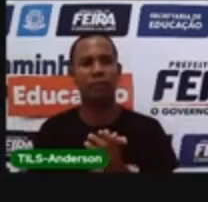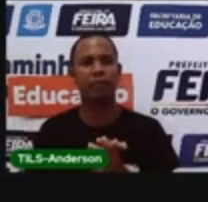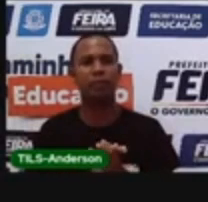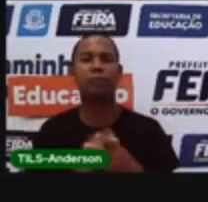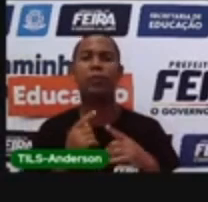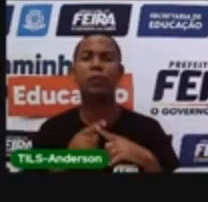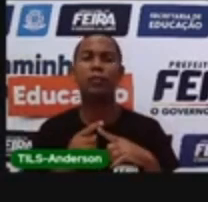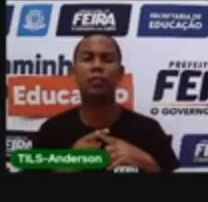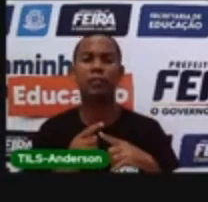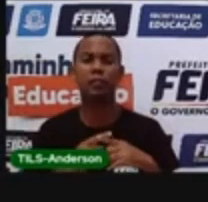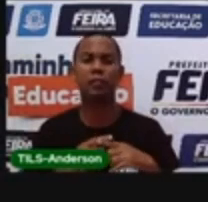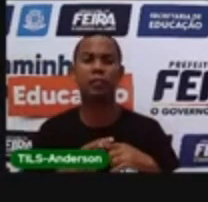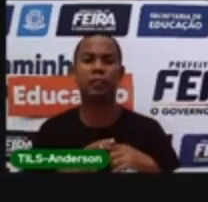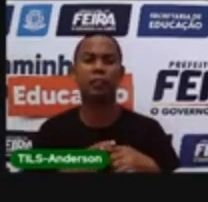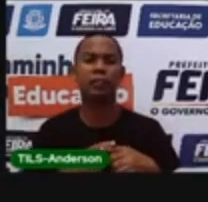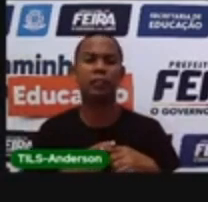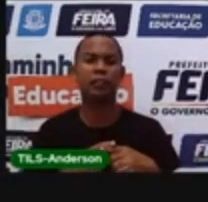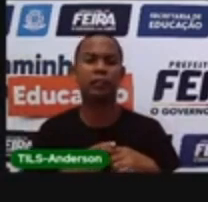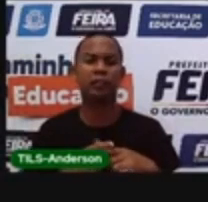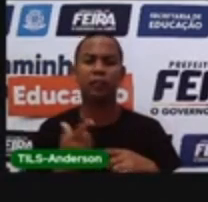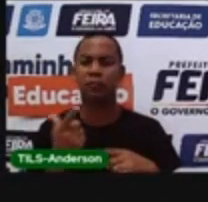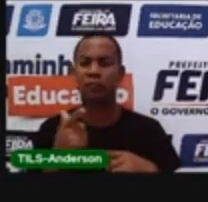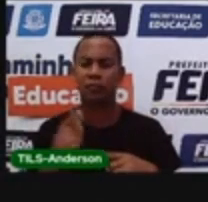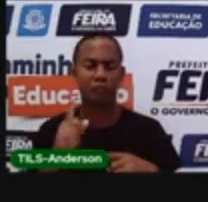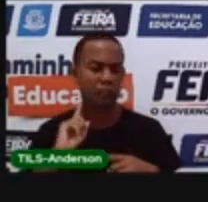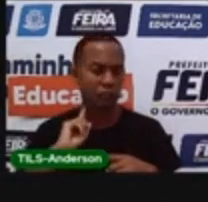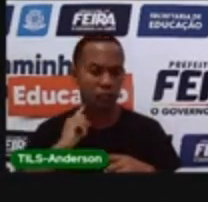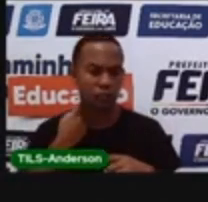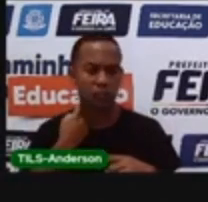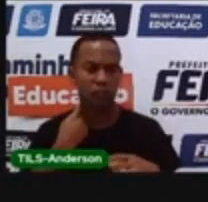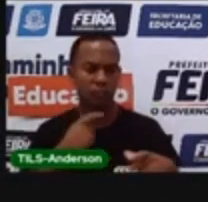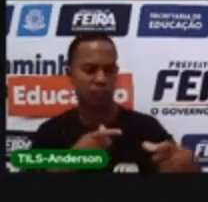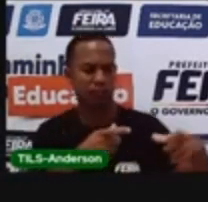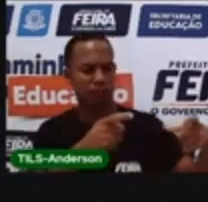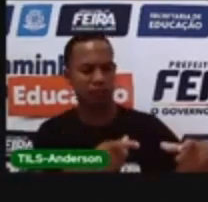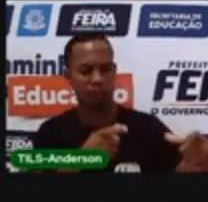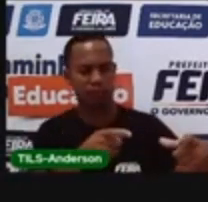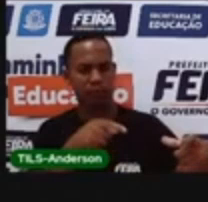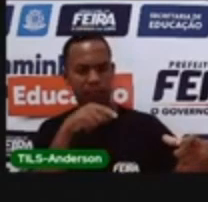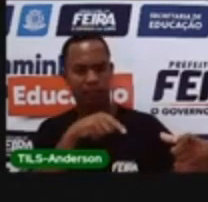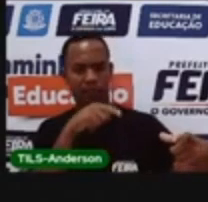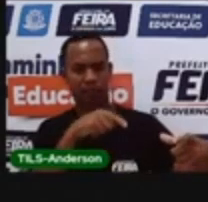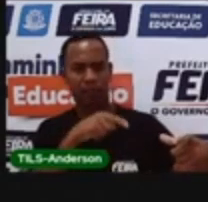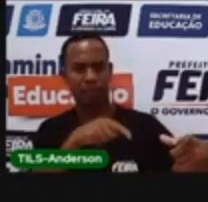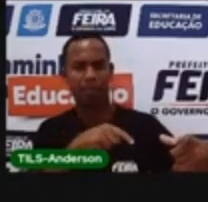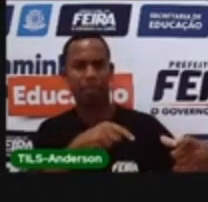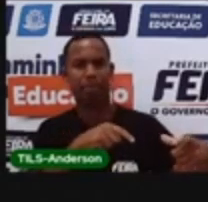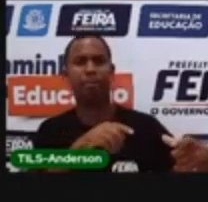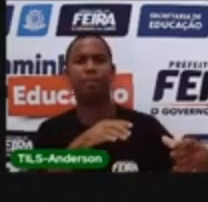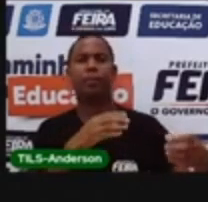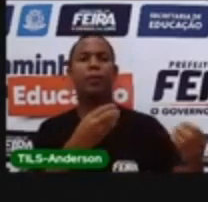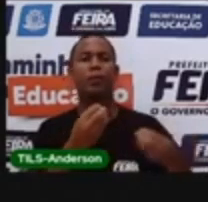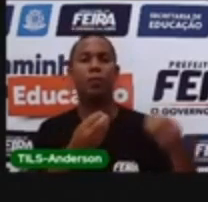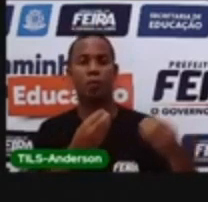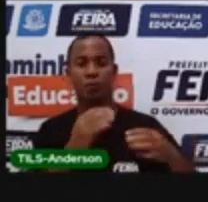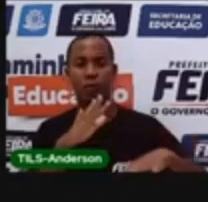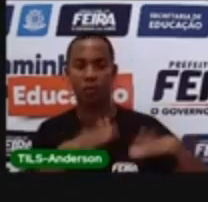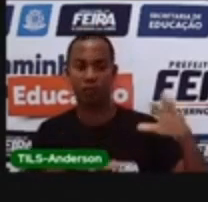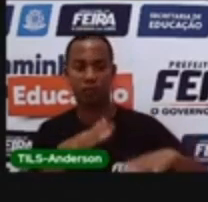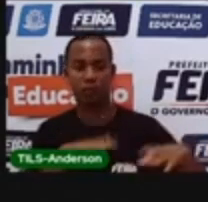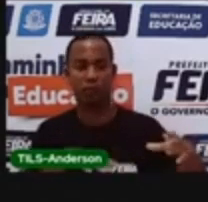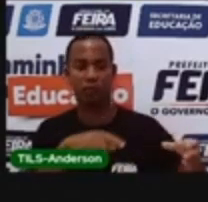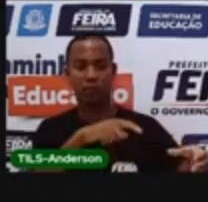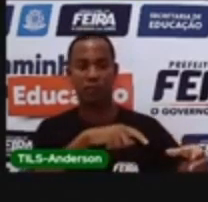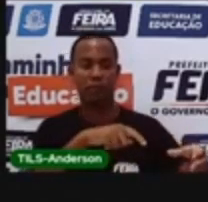Por quê? Para não contaminar a água da cisterna ou do poço artesiano, que na maioria das vezes as pessoas utilizam para